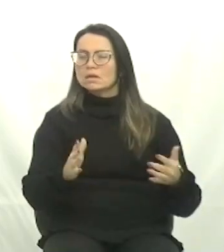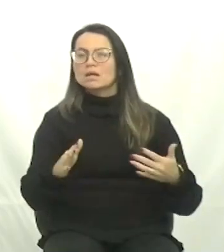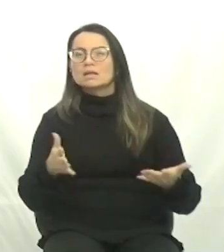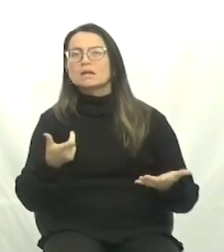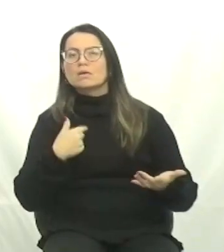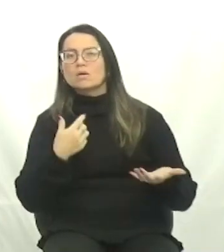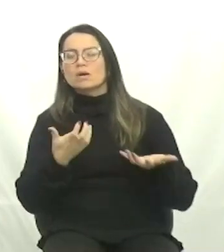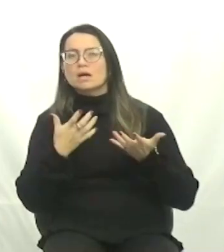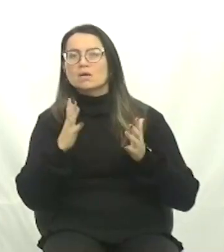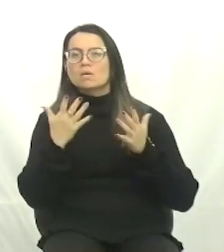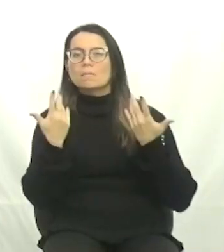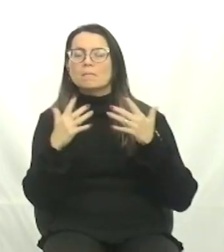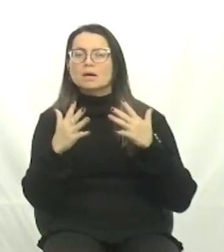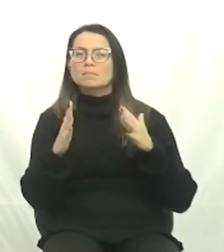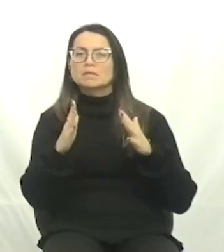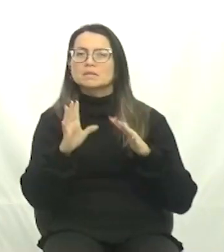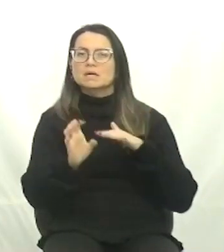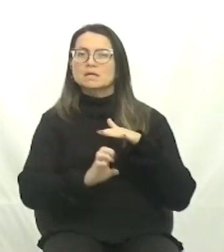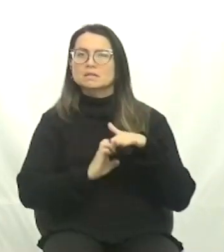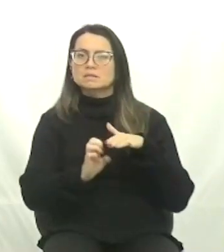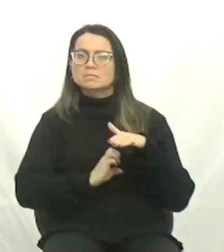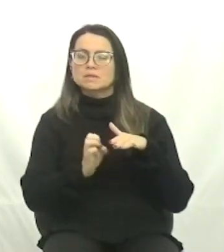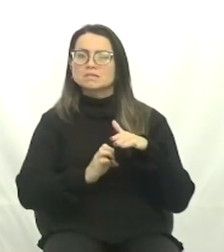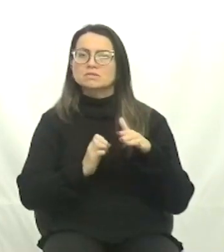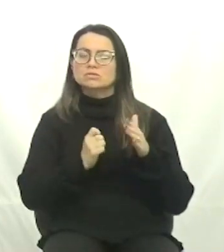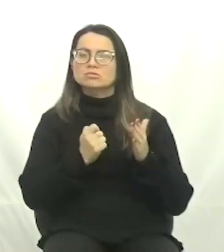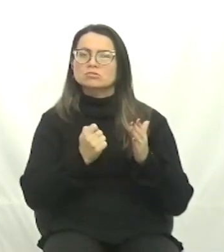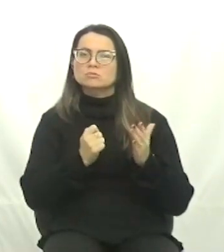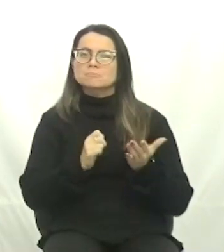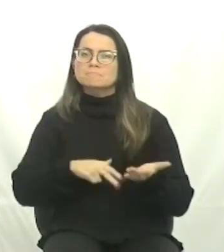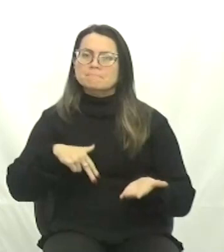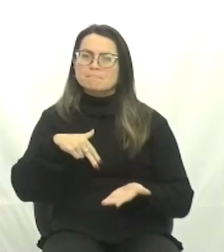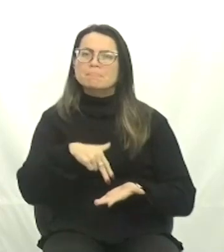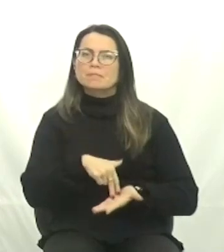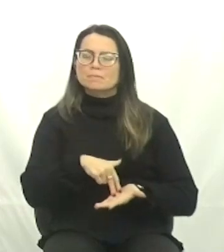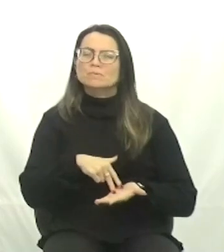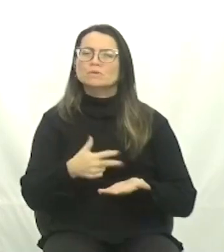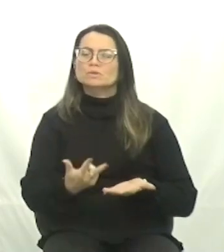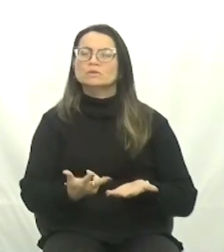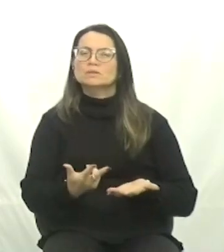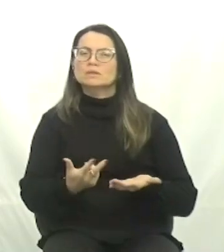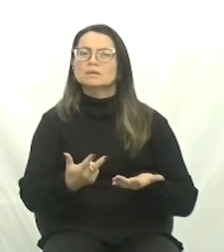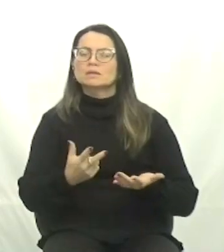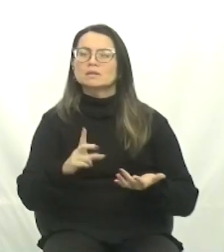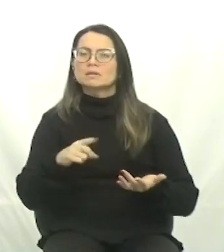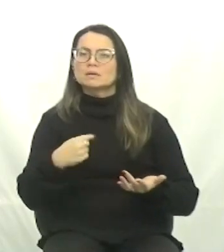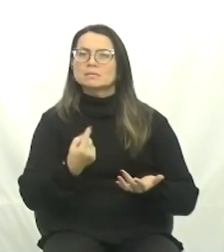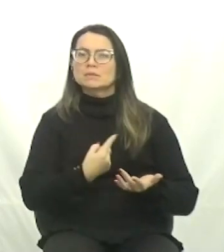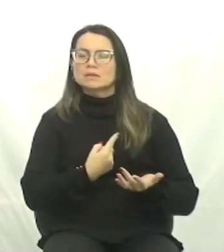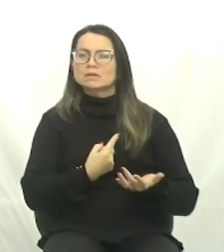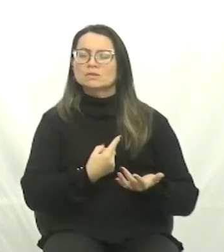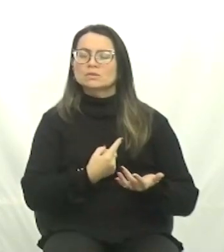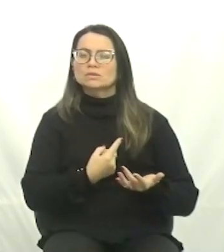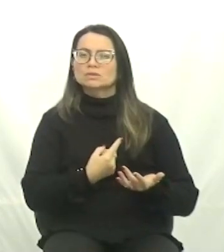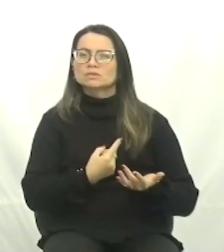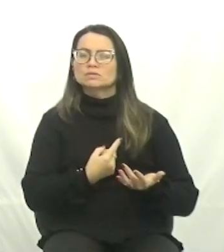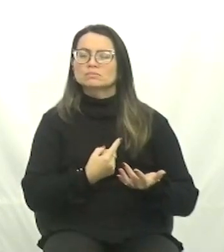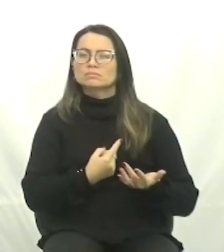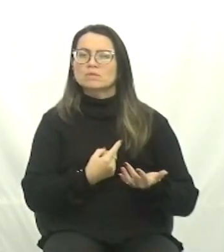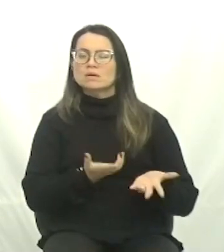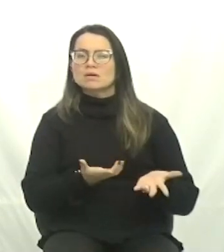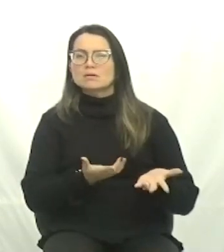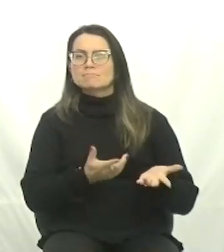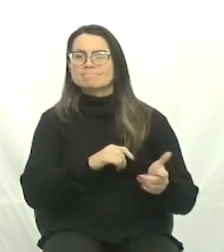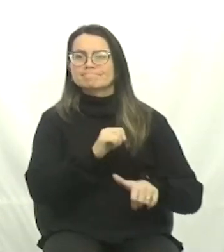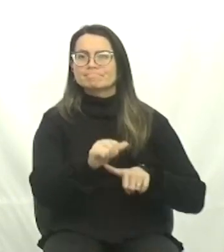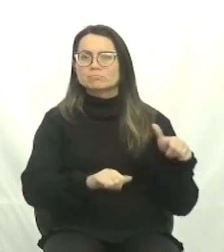os empreendedores, né, que atuam fortemente para a gente ressignificar o nosso centro, ressignificar o nosso